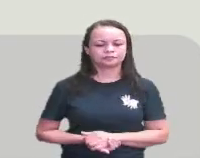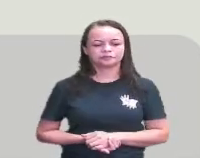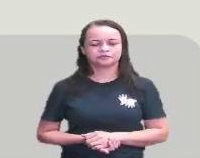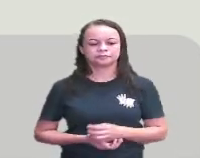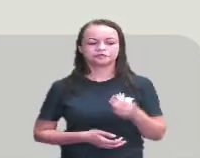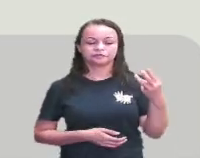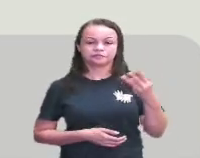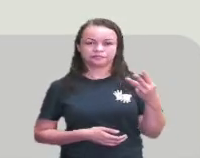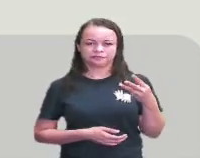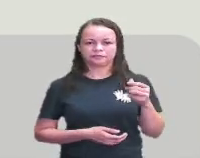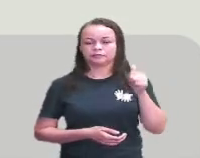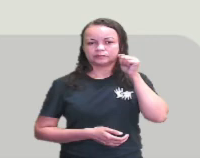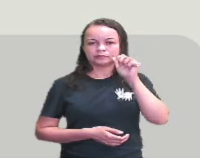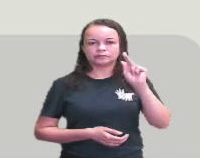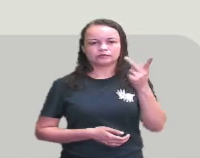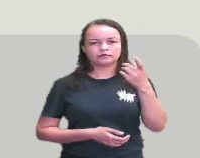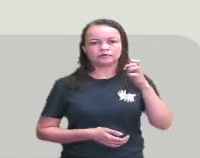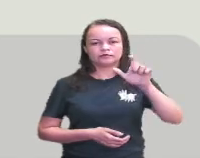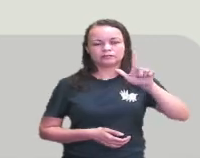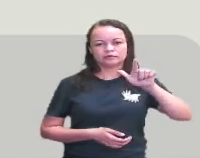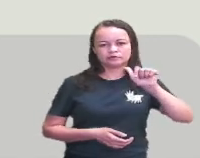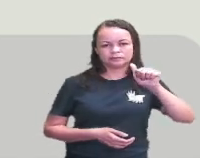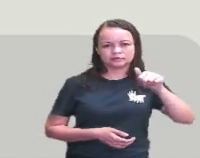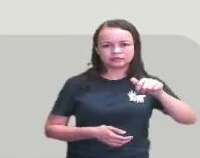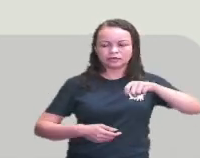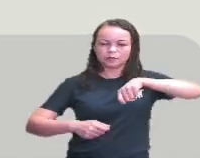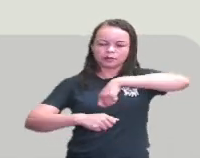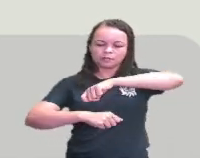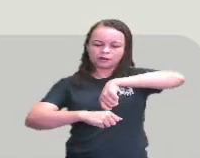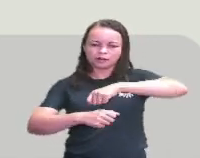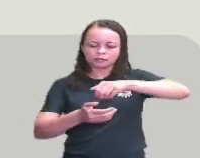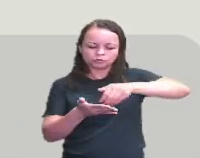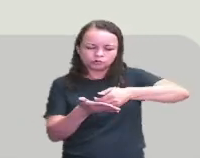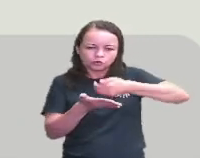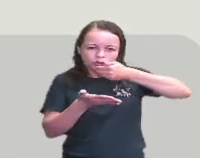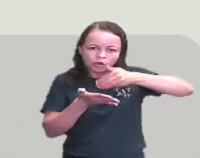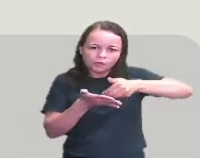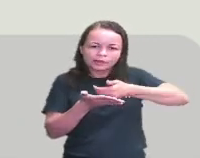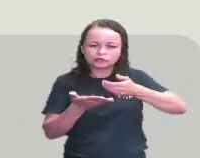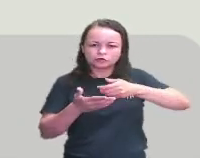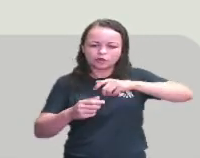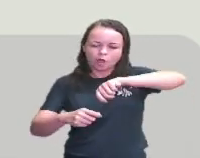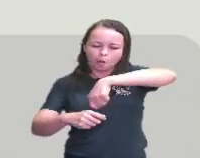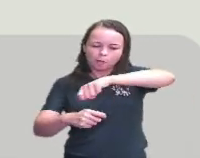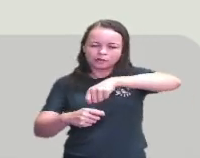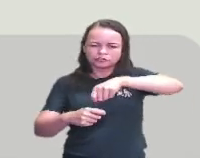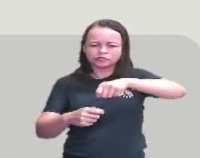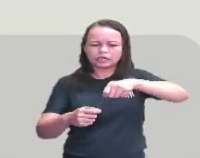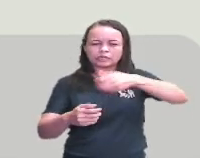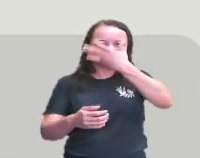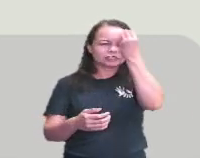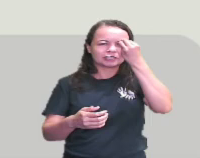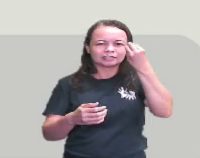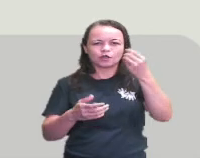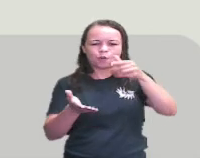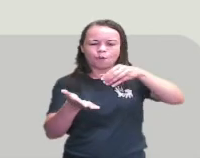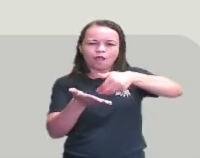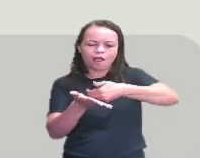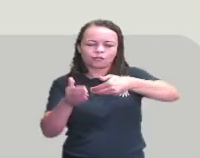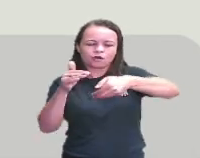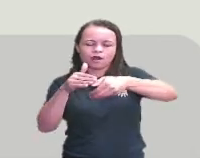Terceiro, Helena estava preparando uma sopa. Ao mexê-la, deixou a colher de alumínio dentro da